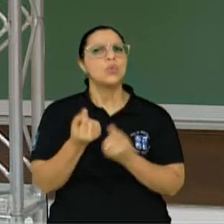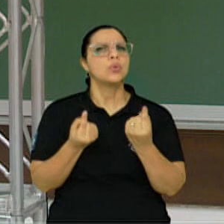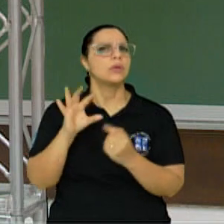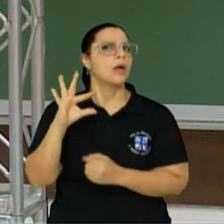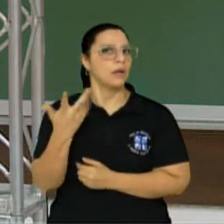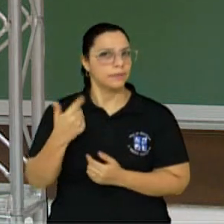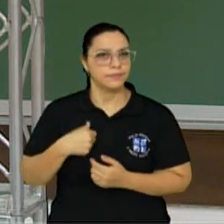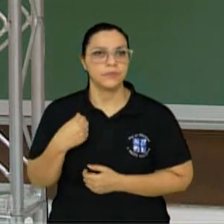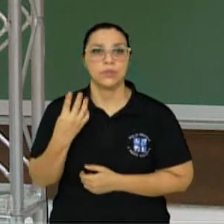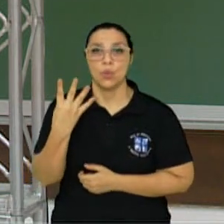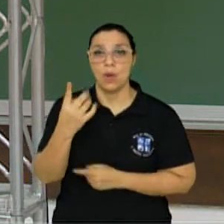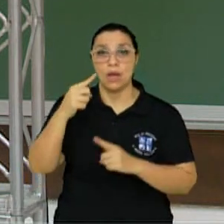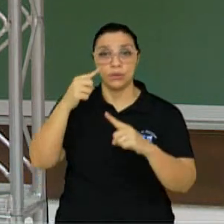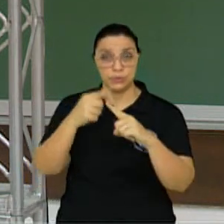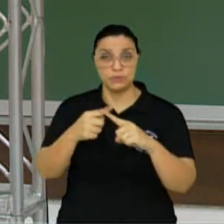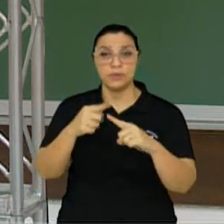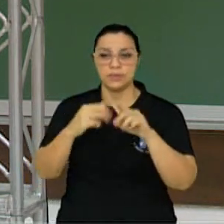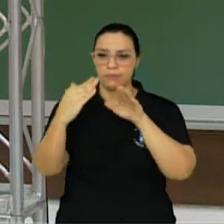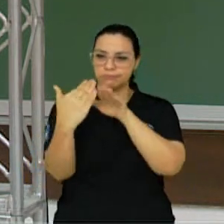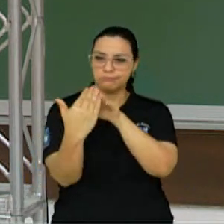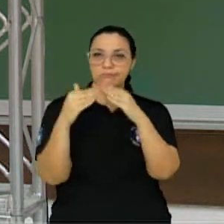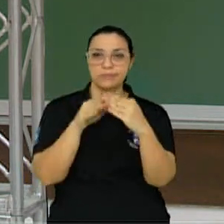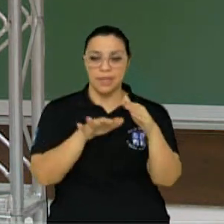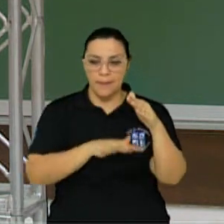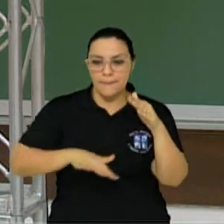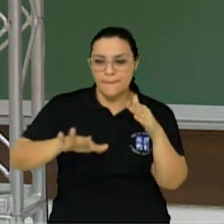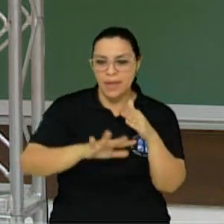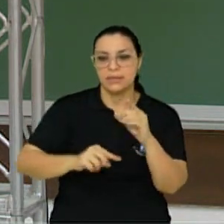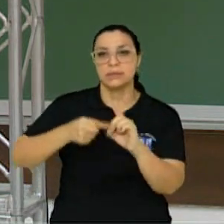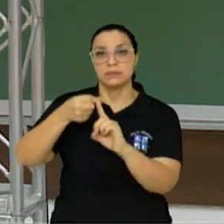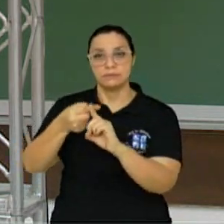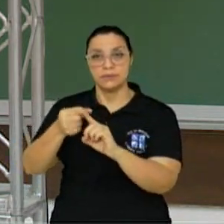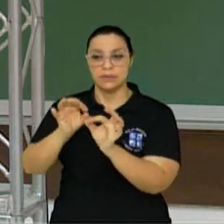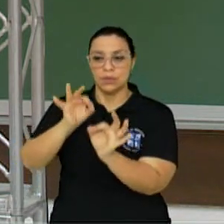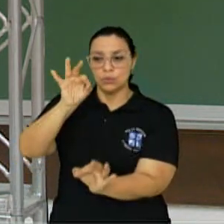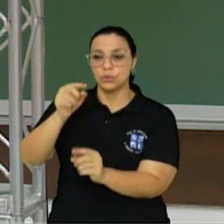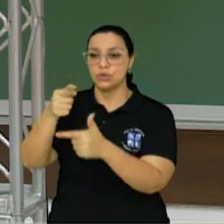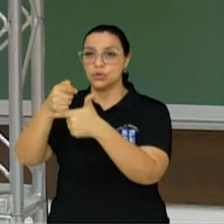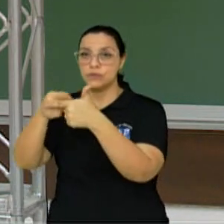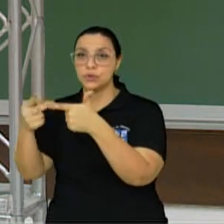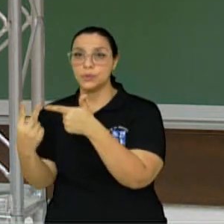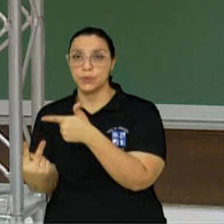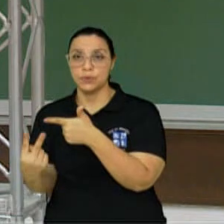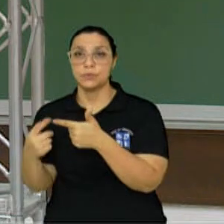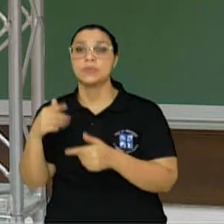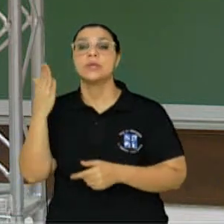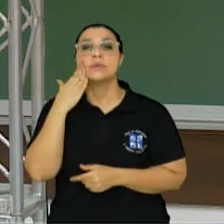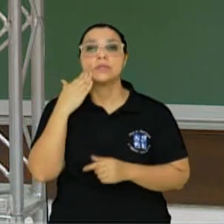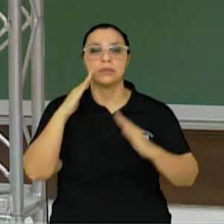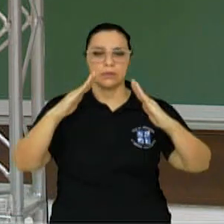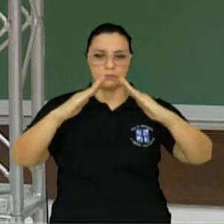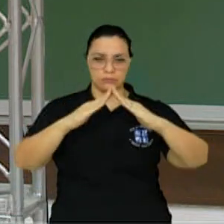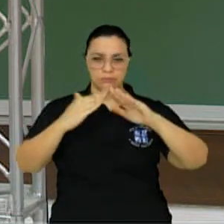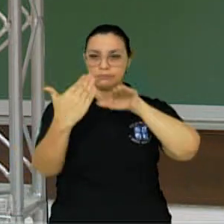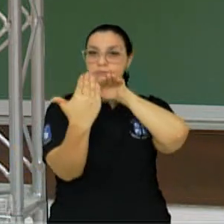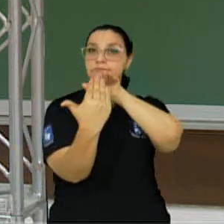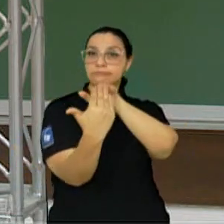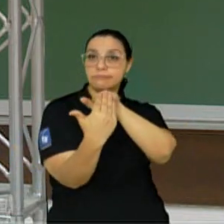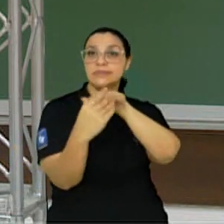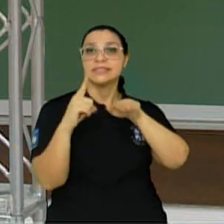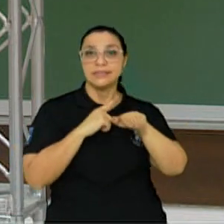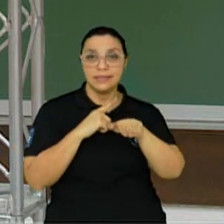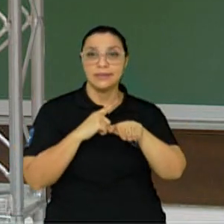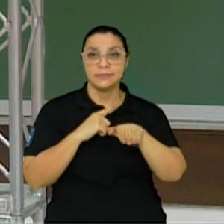quê? 4 vezes base vezes altura dividido por 2. Porque eu tenho 4